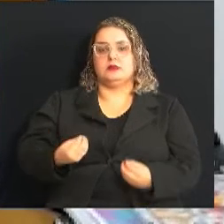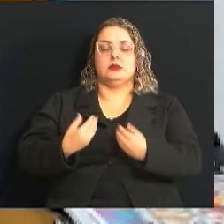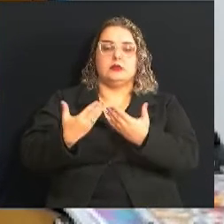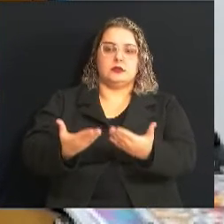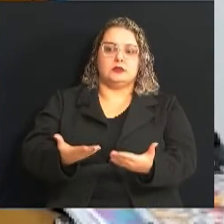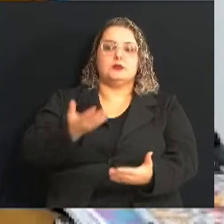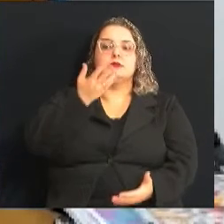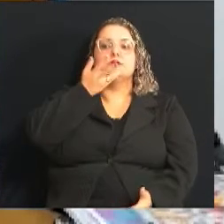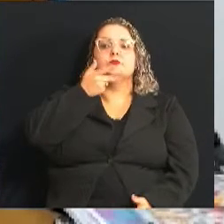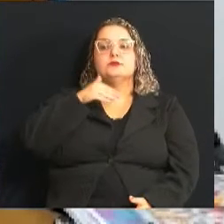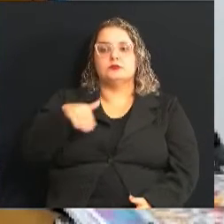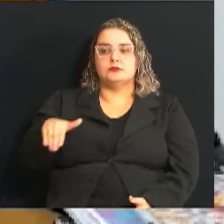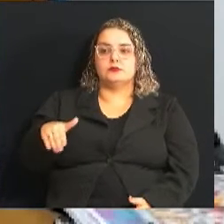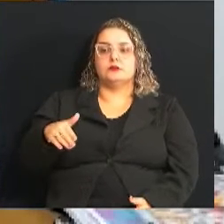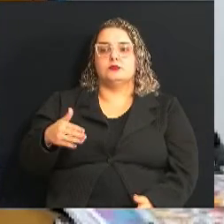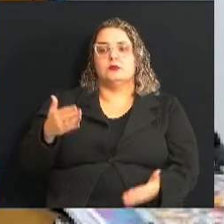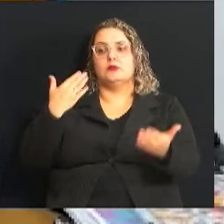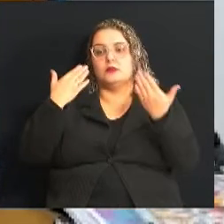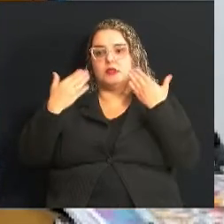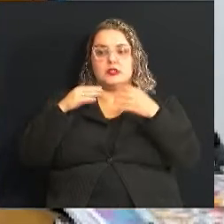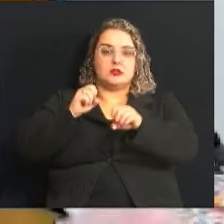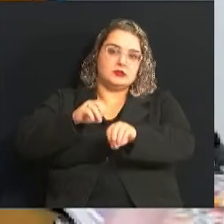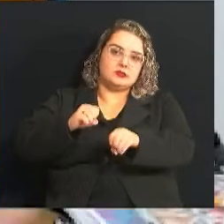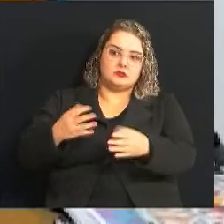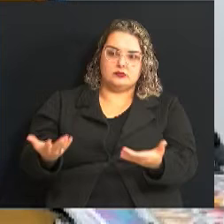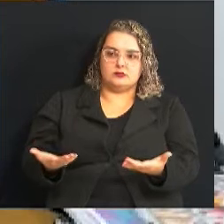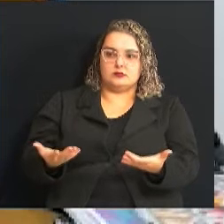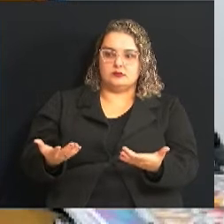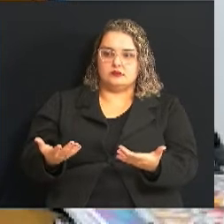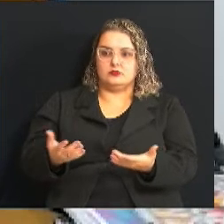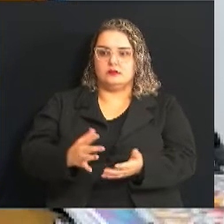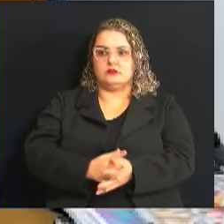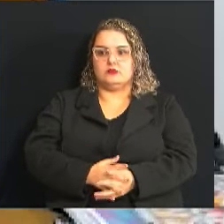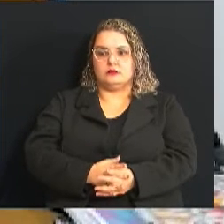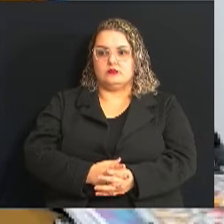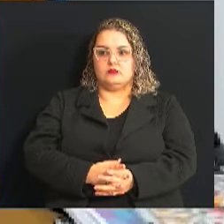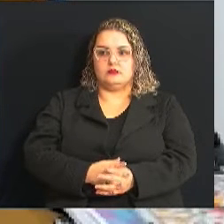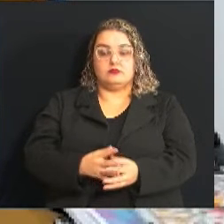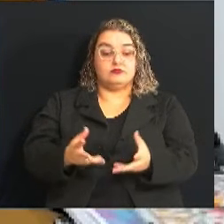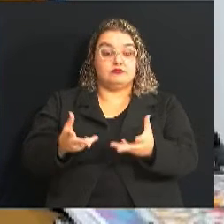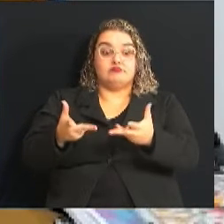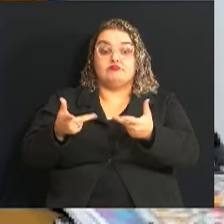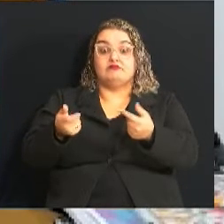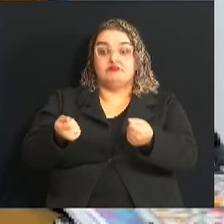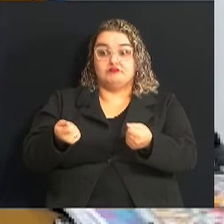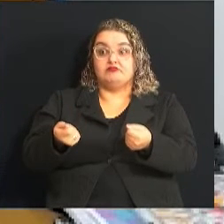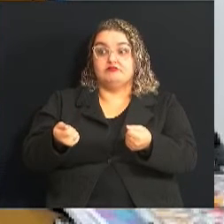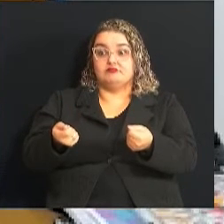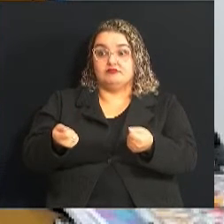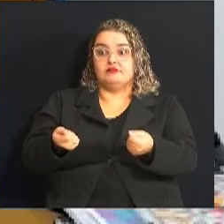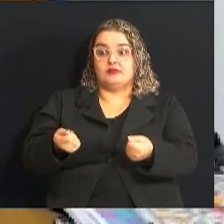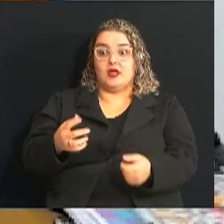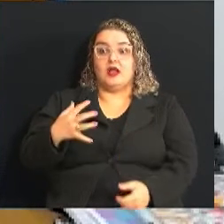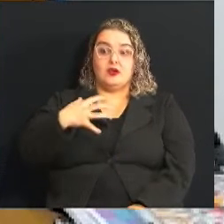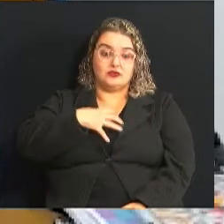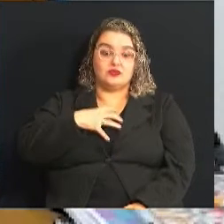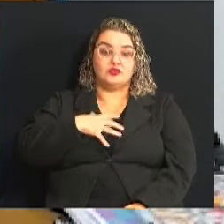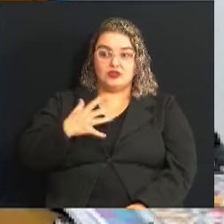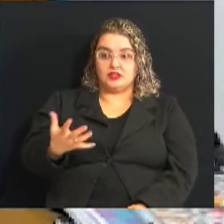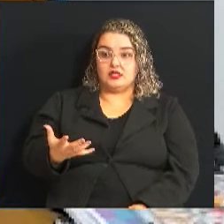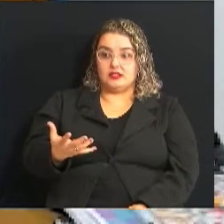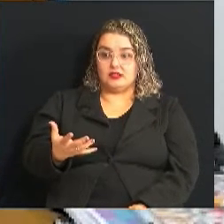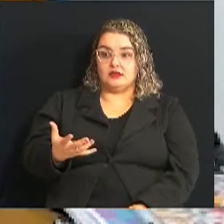mais um trabalho de psicoeducação e elas ficam muito maravilhadas, assim, é incrível a forma como